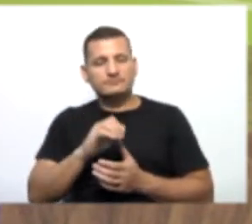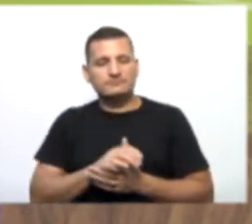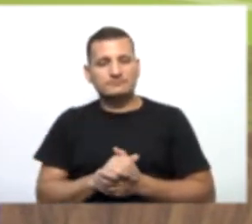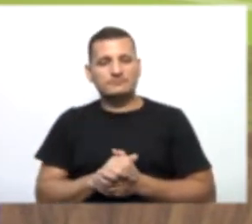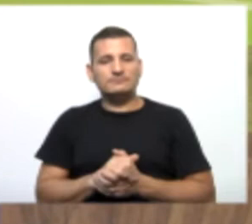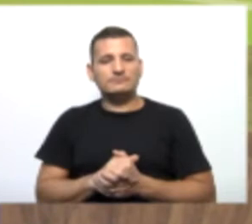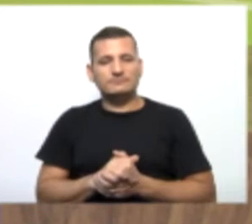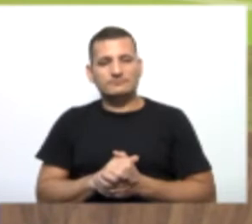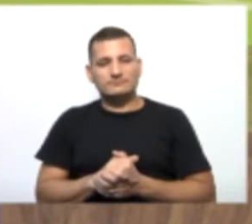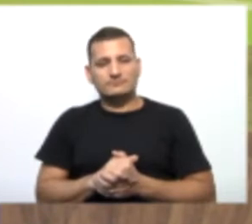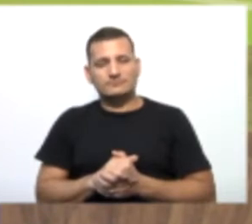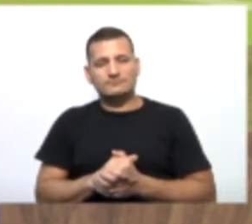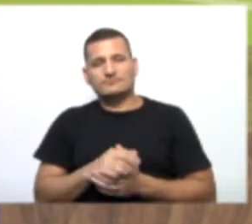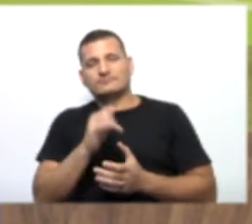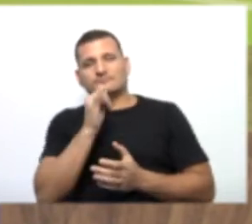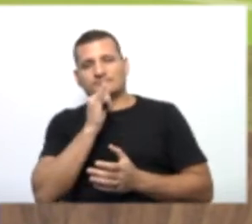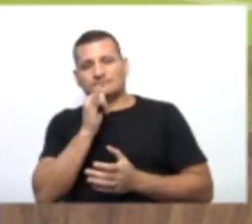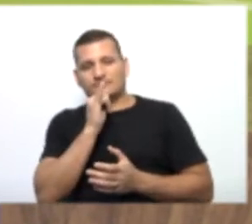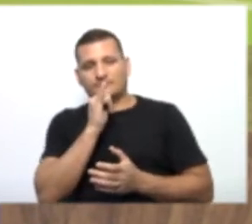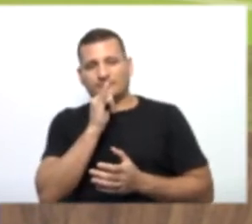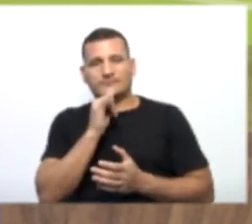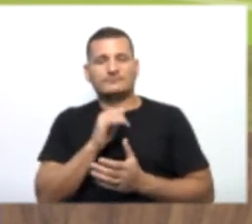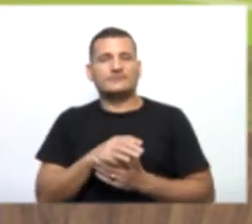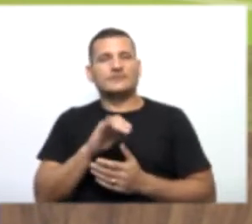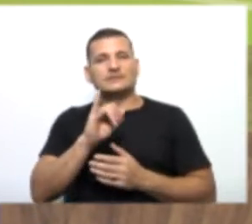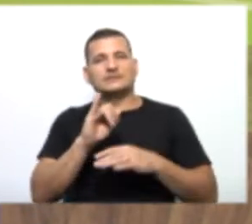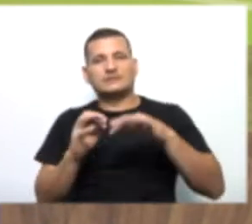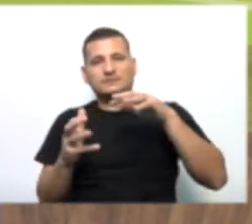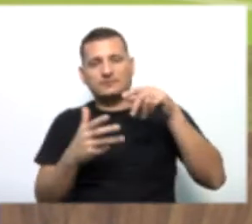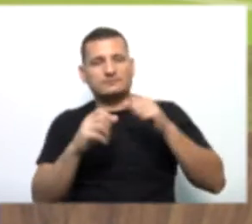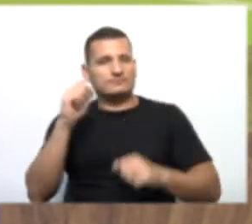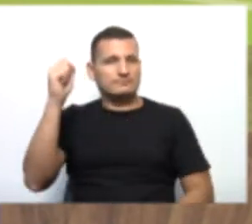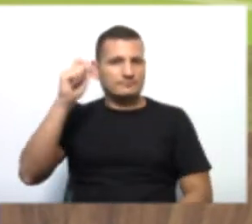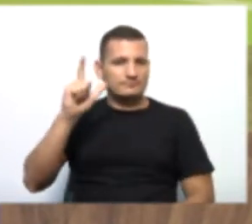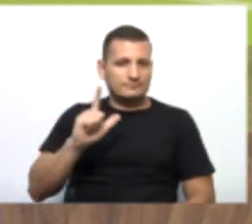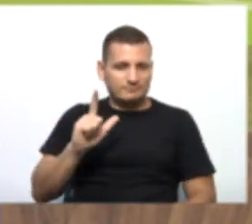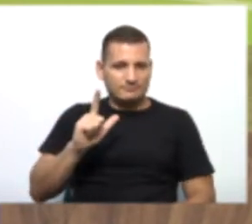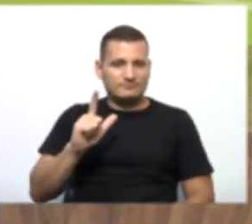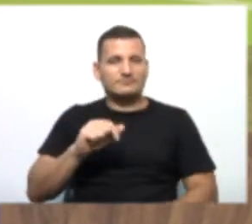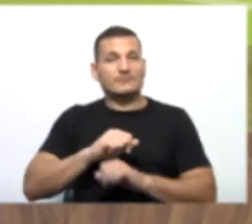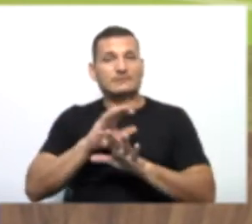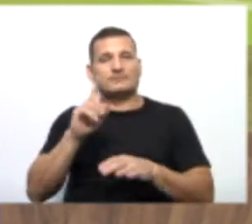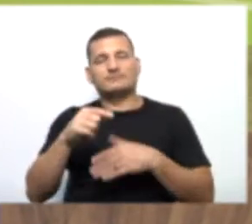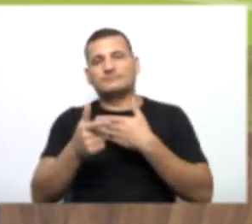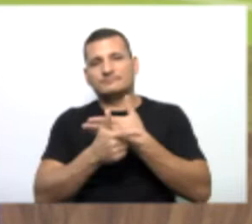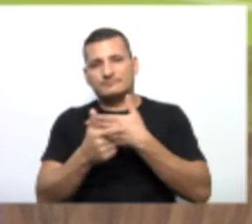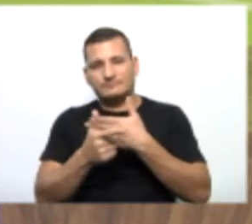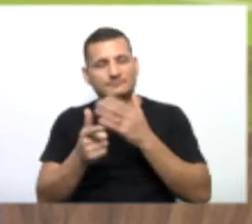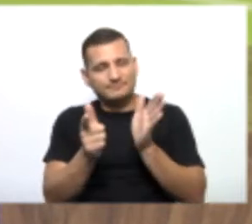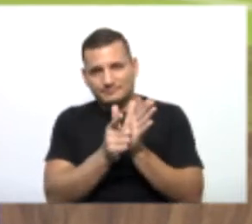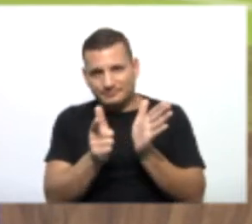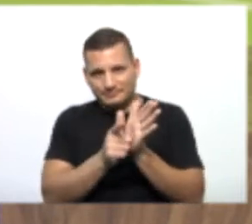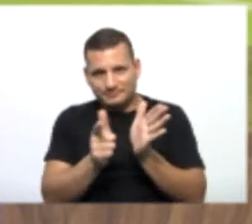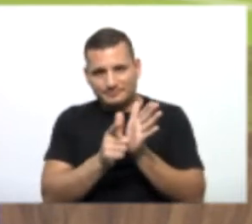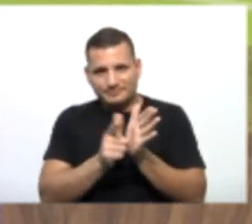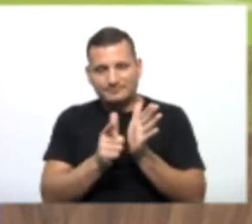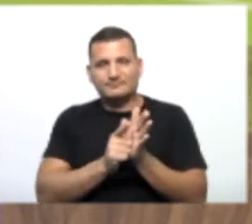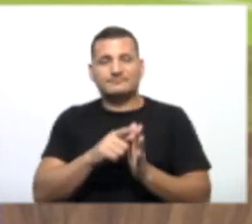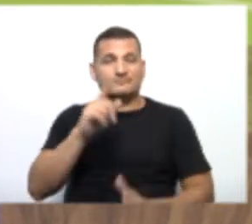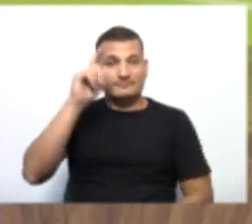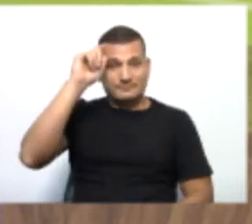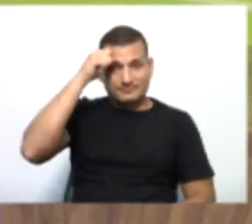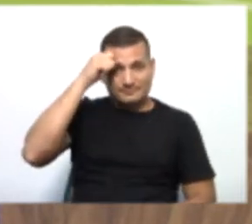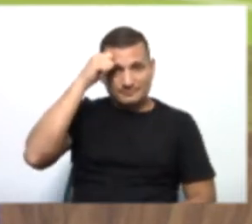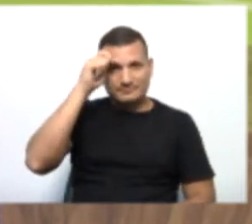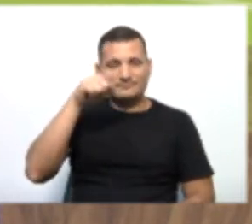Aí nós temos aqui, ó, por exemplo, as cores internacionais. O azul, aquele azul mais claro, geralmente é para papel, papelão. Aí nós temos a lixeira preta, que é